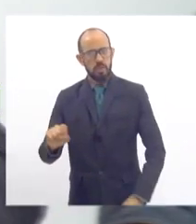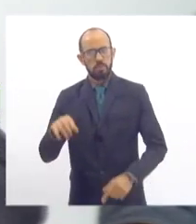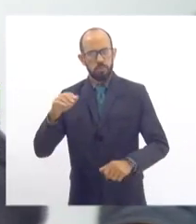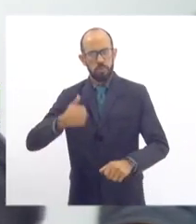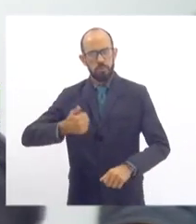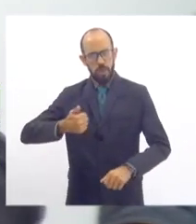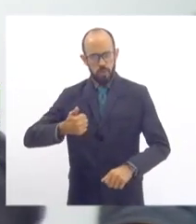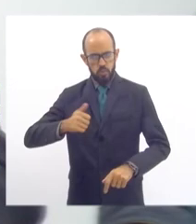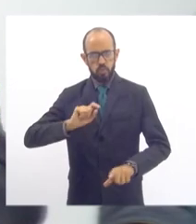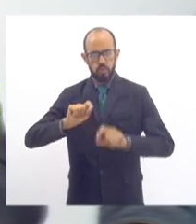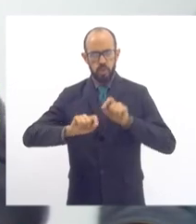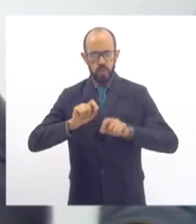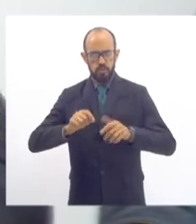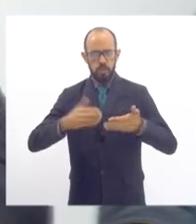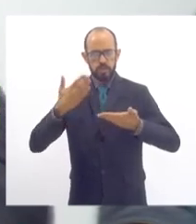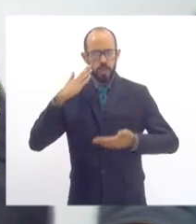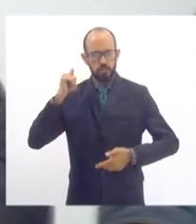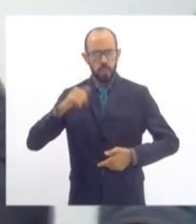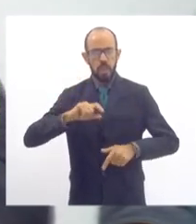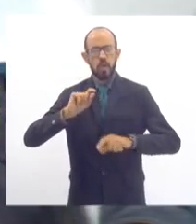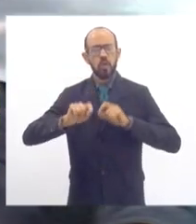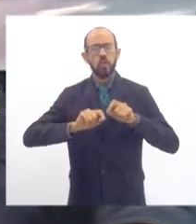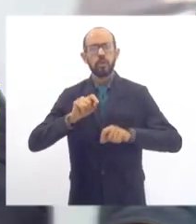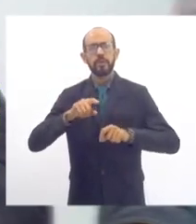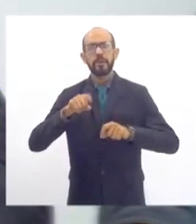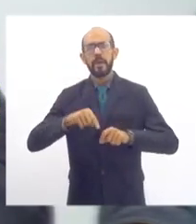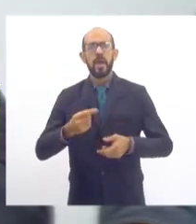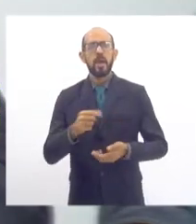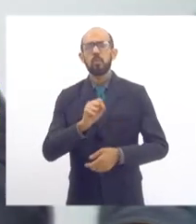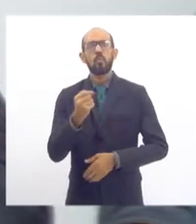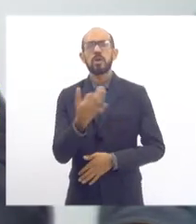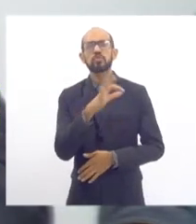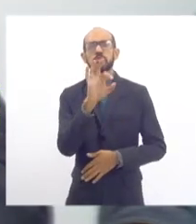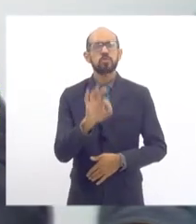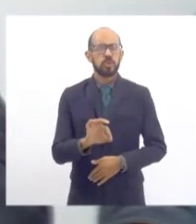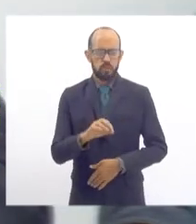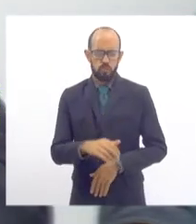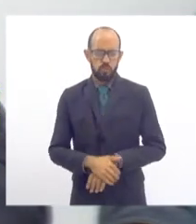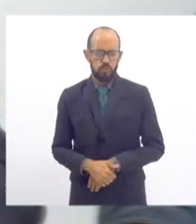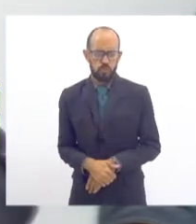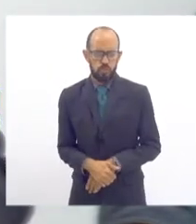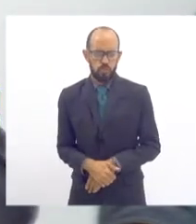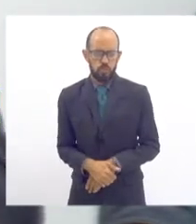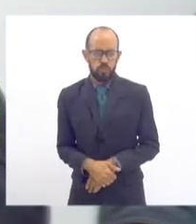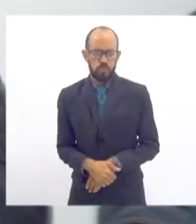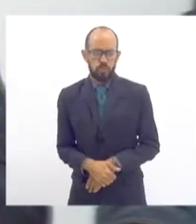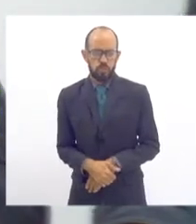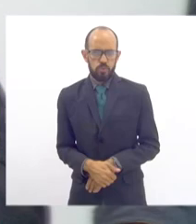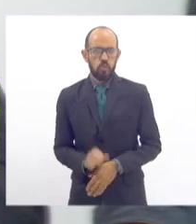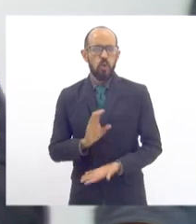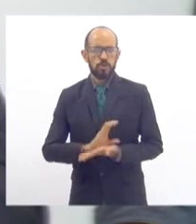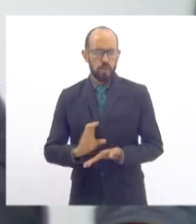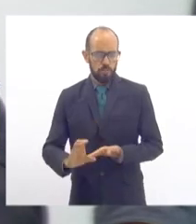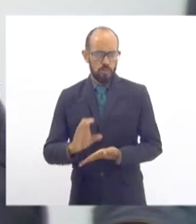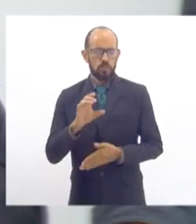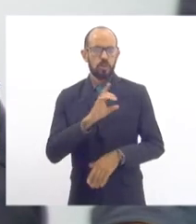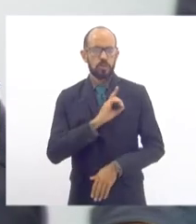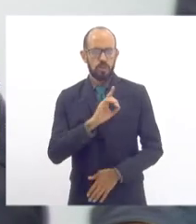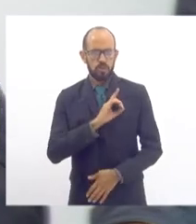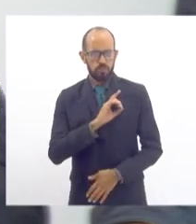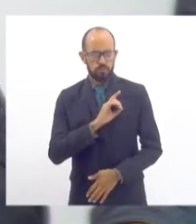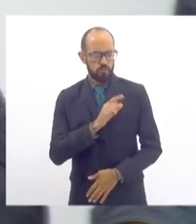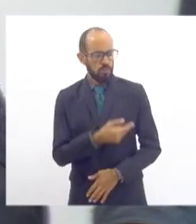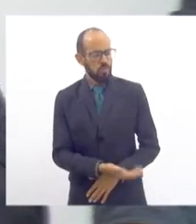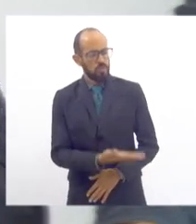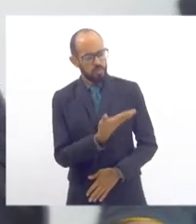saber o que eles representam percentualmente, né, no orçamento do DETRAN. Vossa